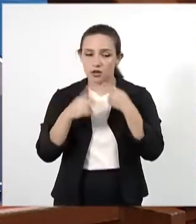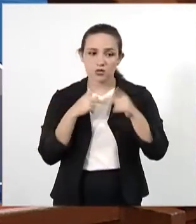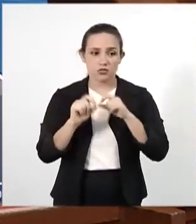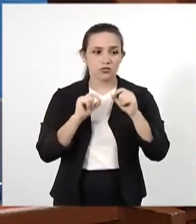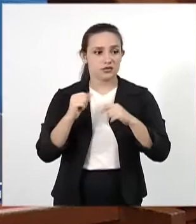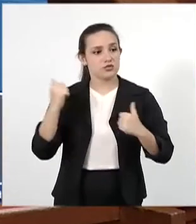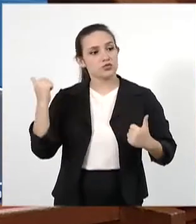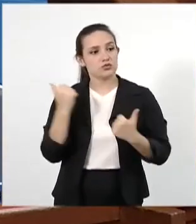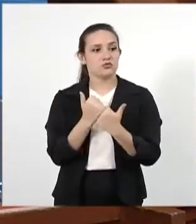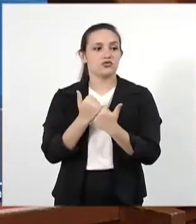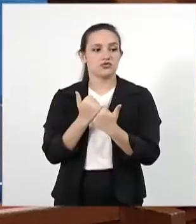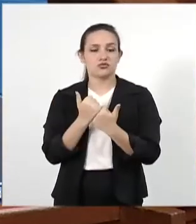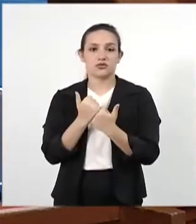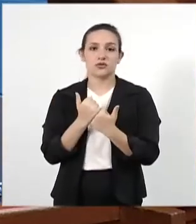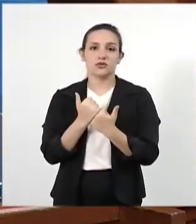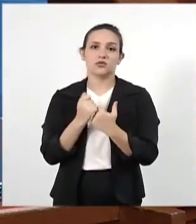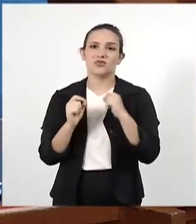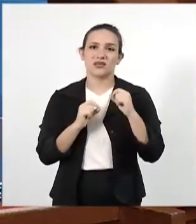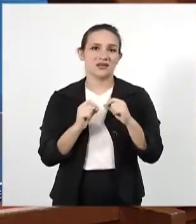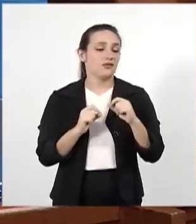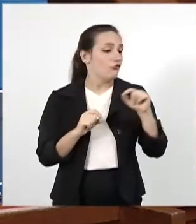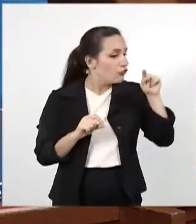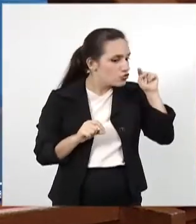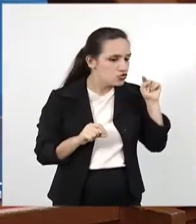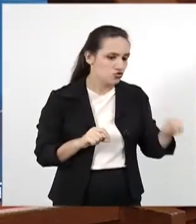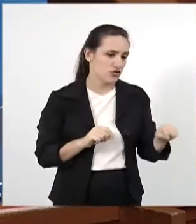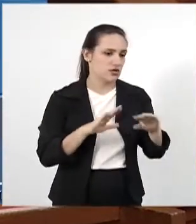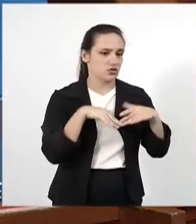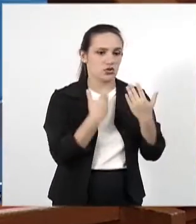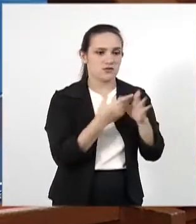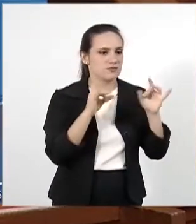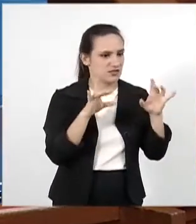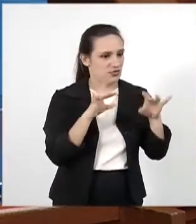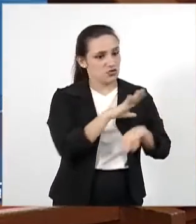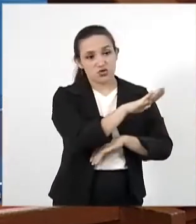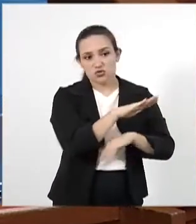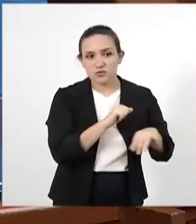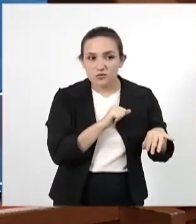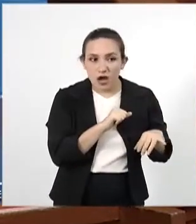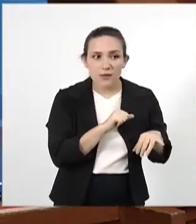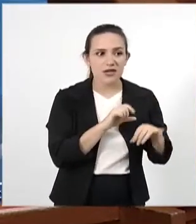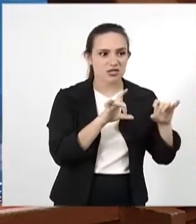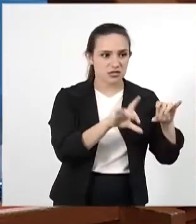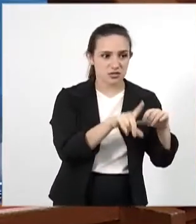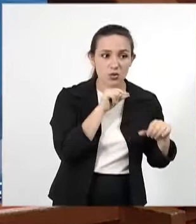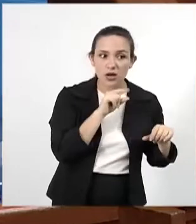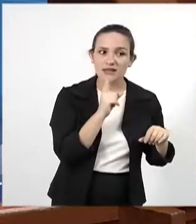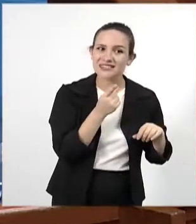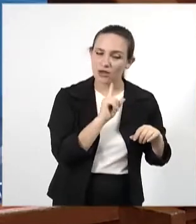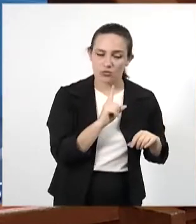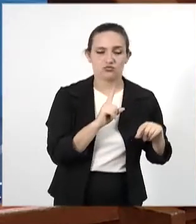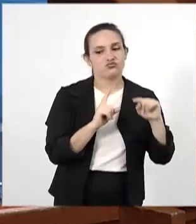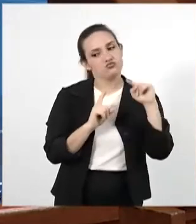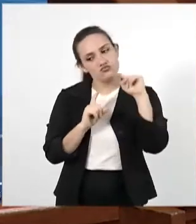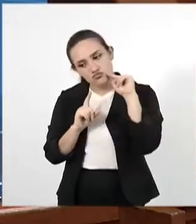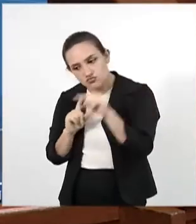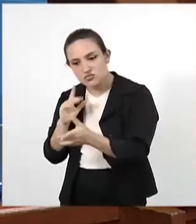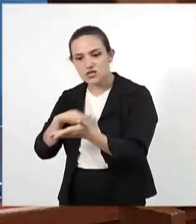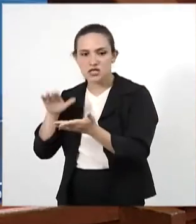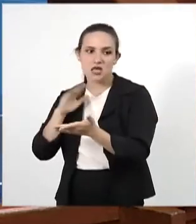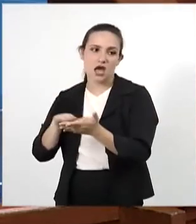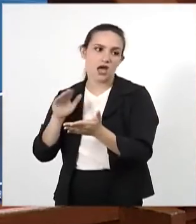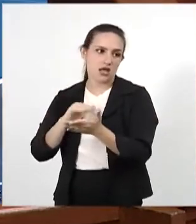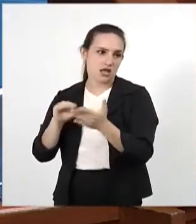naquele período, de que se tratava de uma exigência do Ministério Público